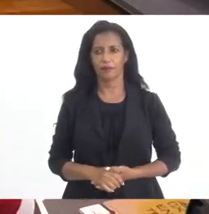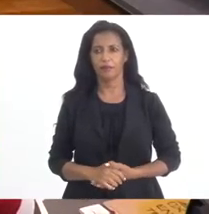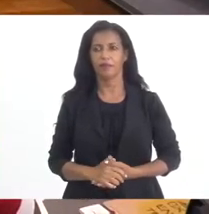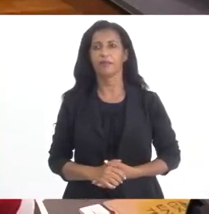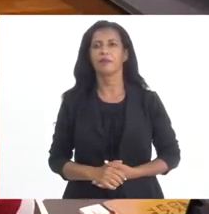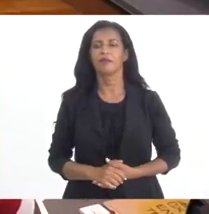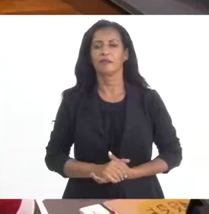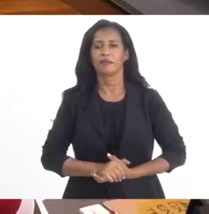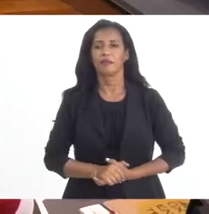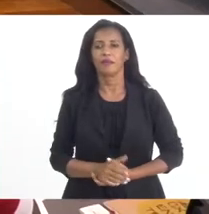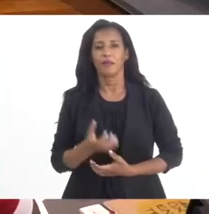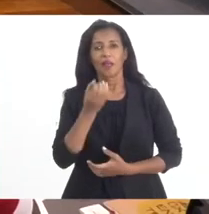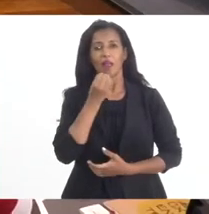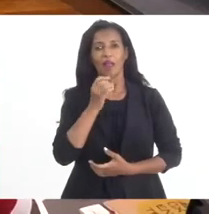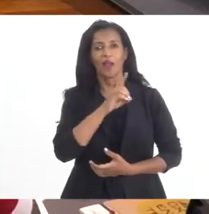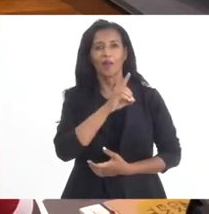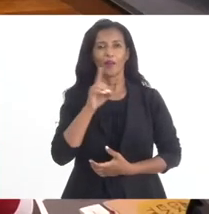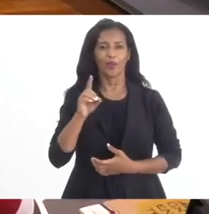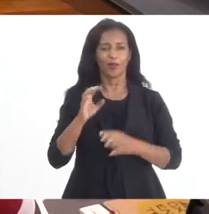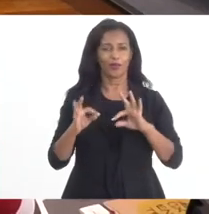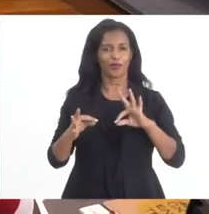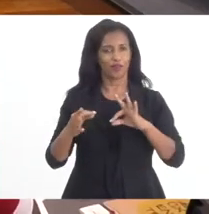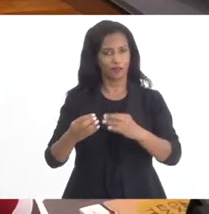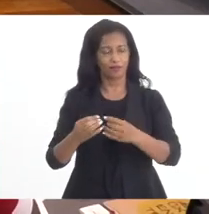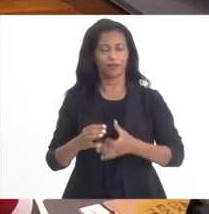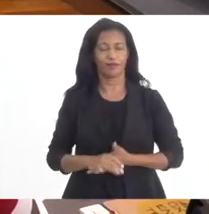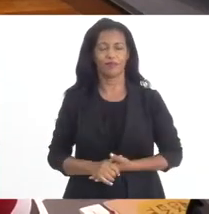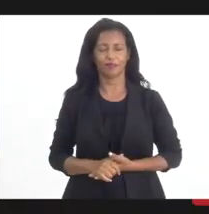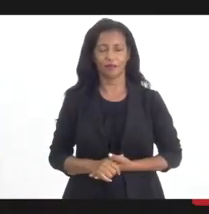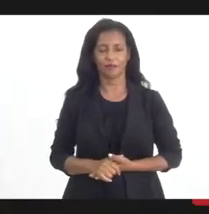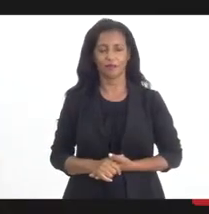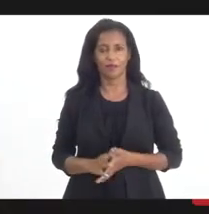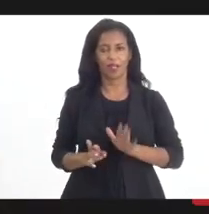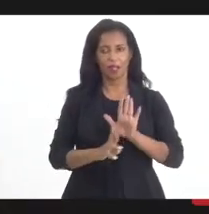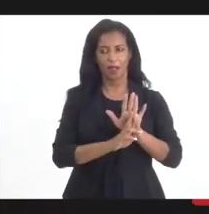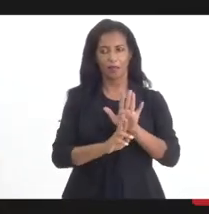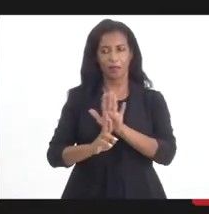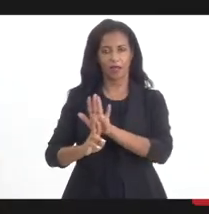Ok. Bom dia a todos. Bom dia a todos os deputados, representantes aí